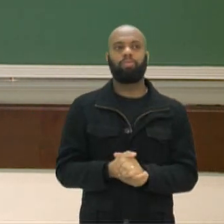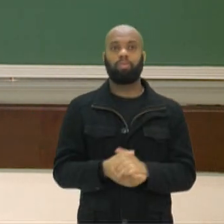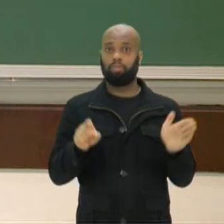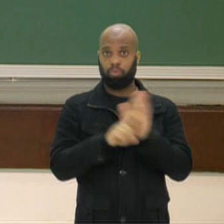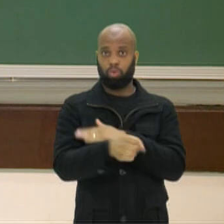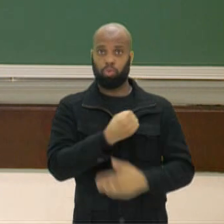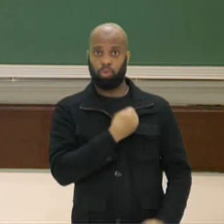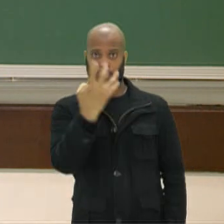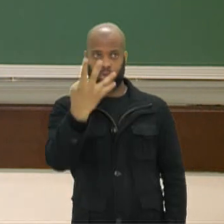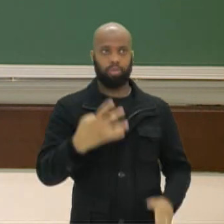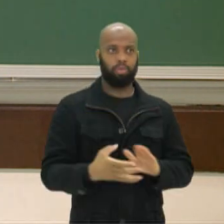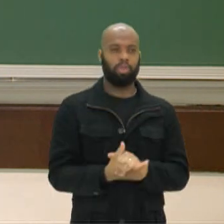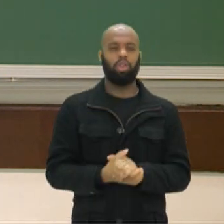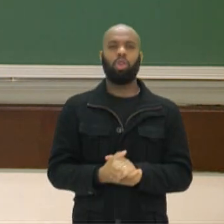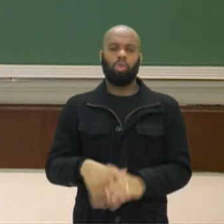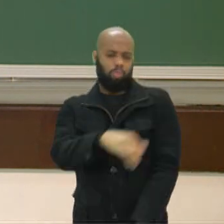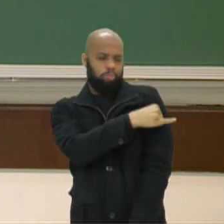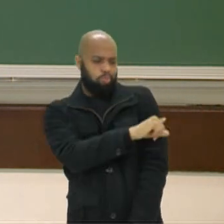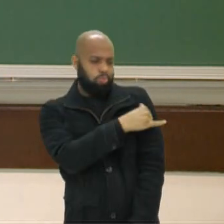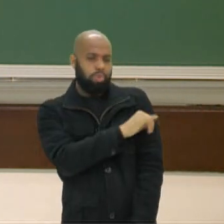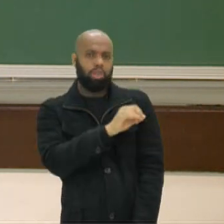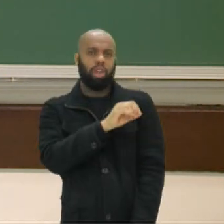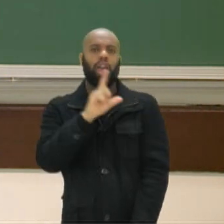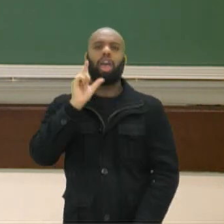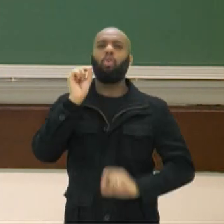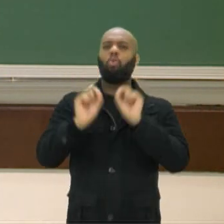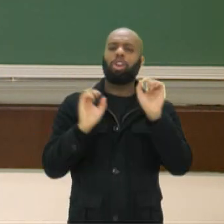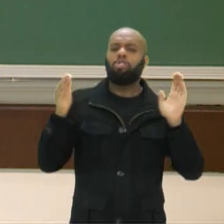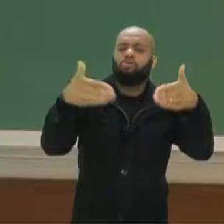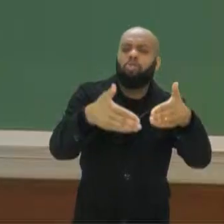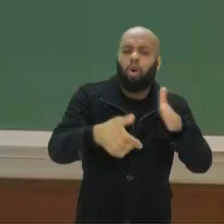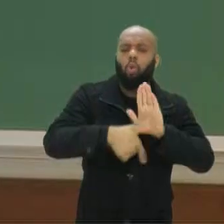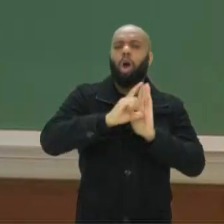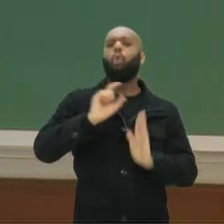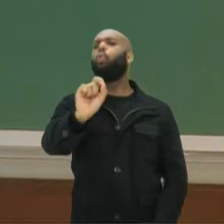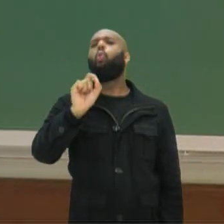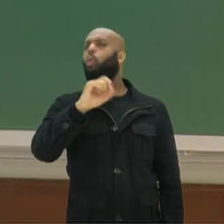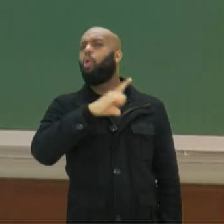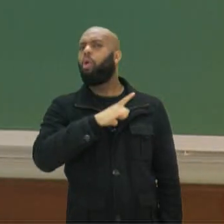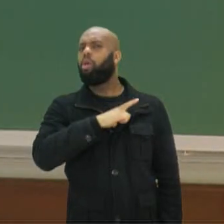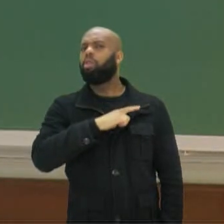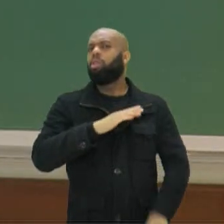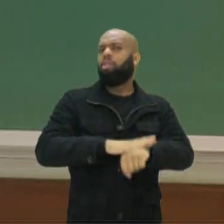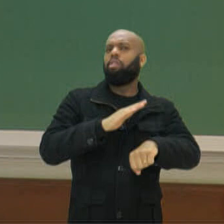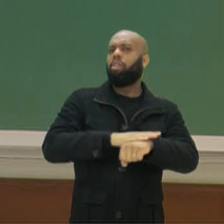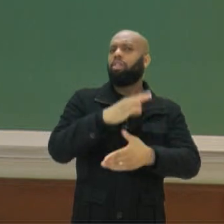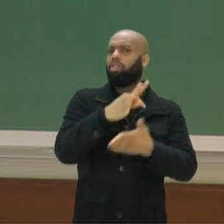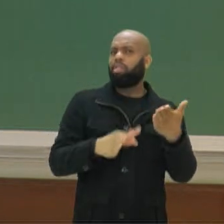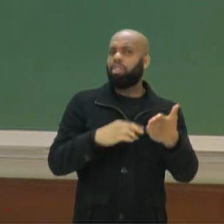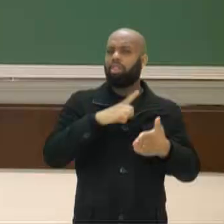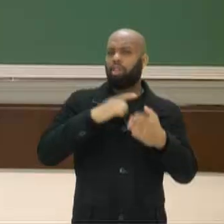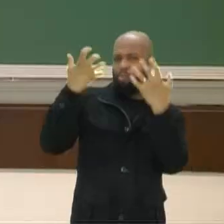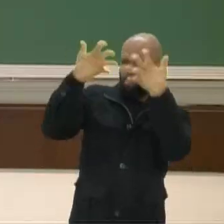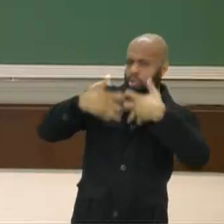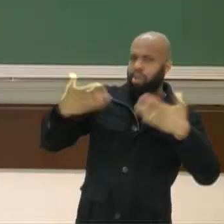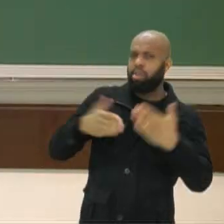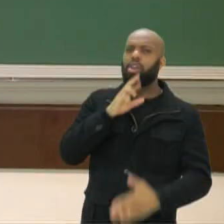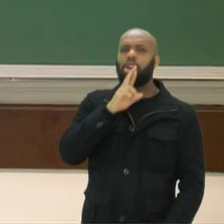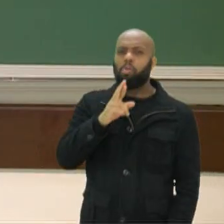a target of? O Rio de Janeiro ele era alvo do quê nesse momento em que o texto se retrata? Então, pensa